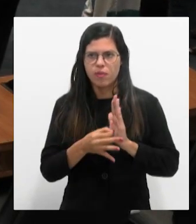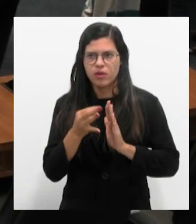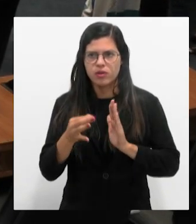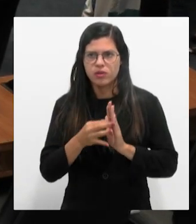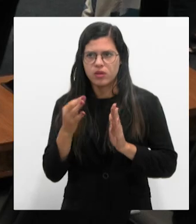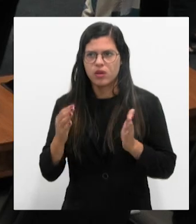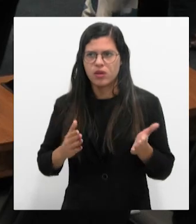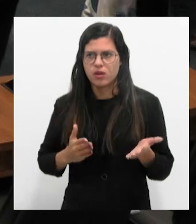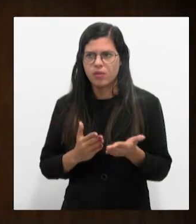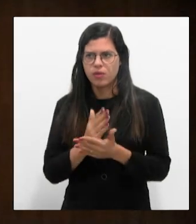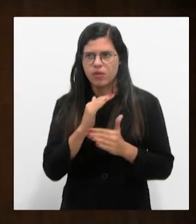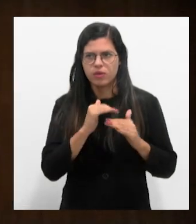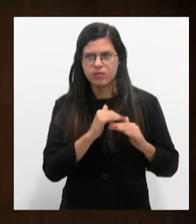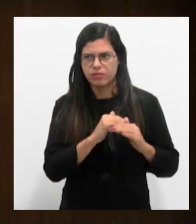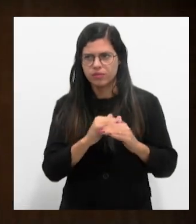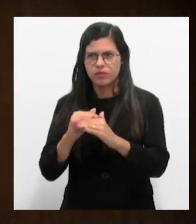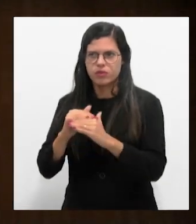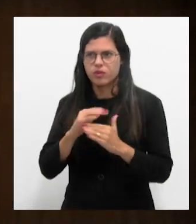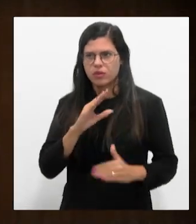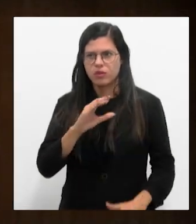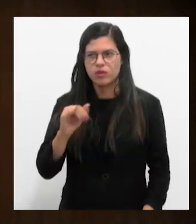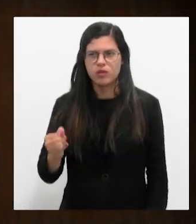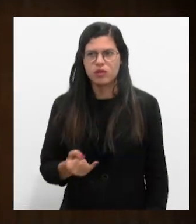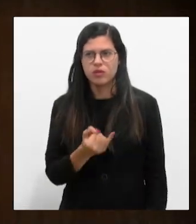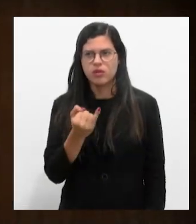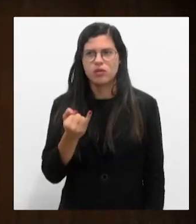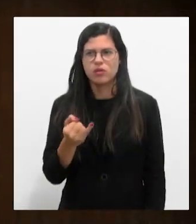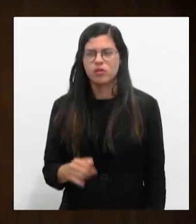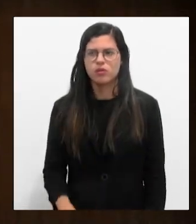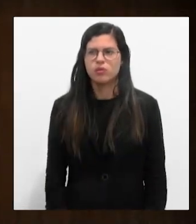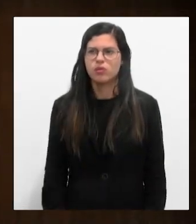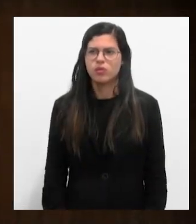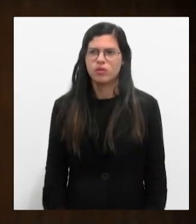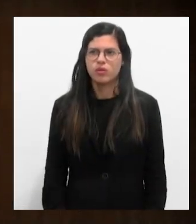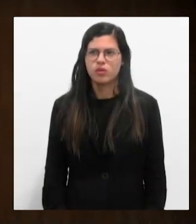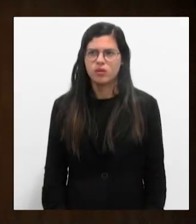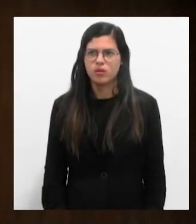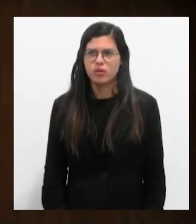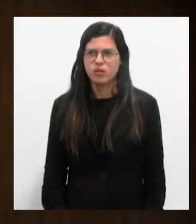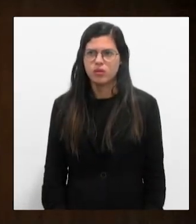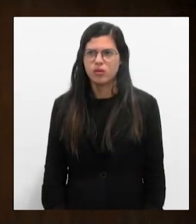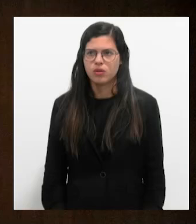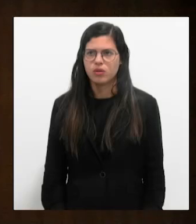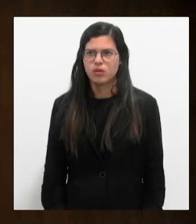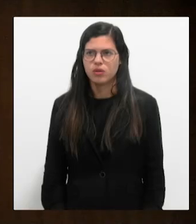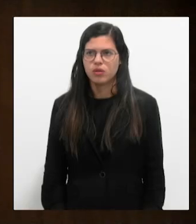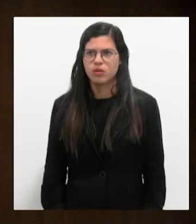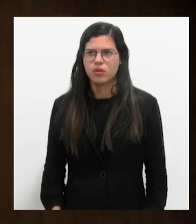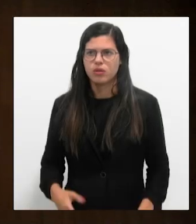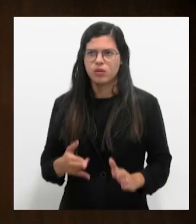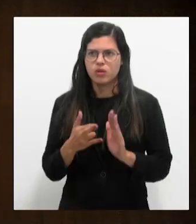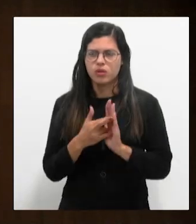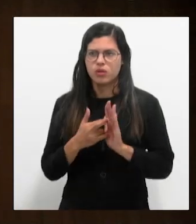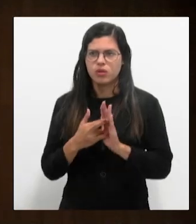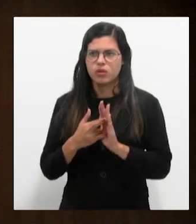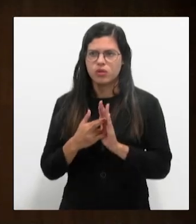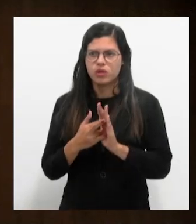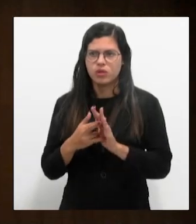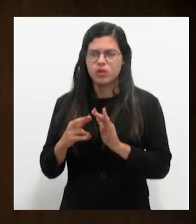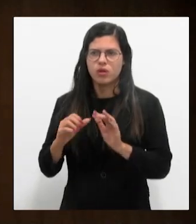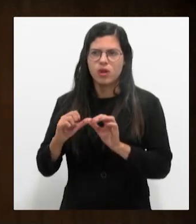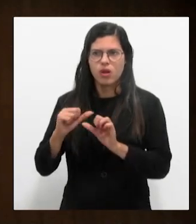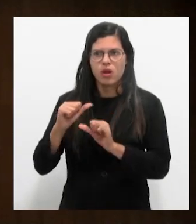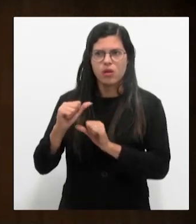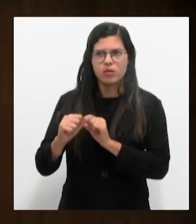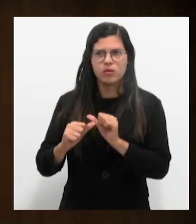aprovado por unanimidade na CCJ. A meio regimental de trocar um parecer da CCJ é a apresentação de recurso no prazo